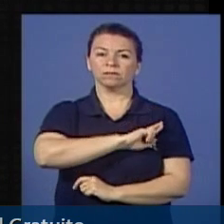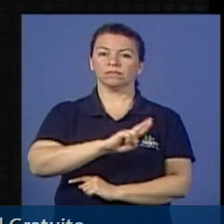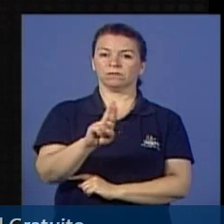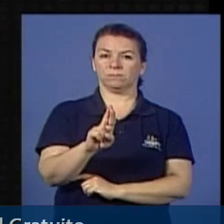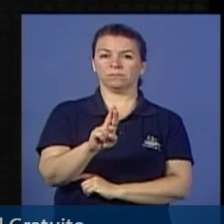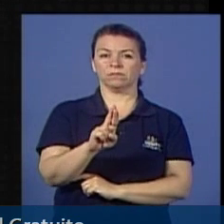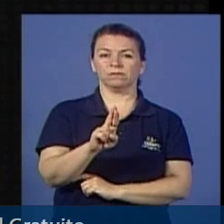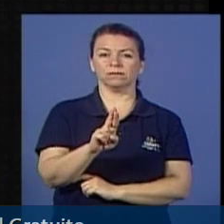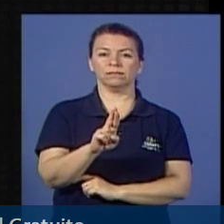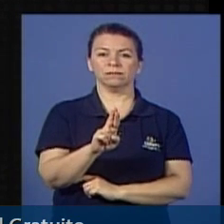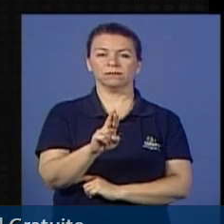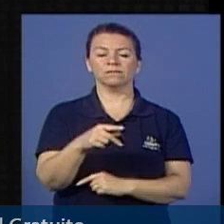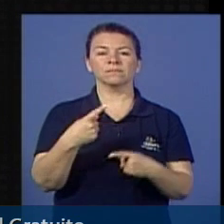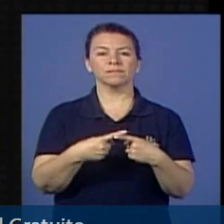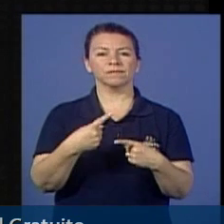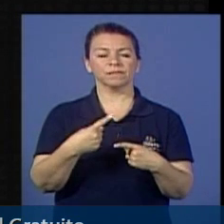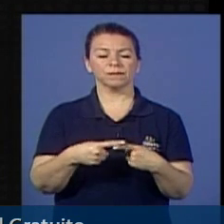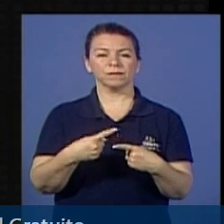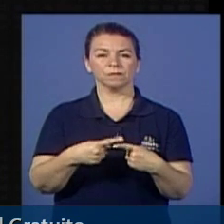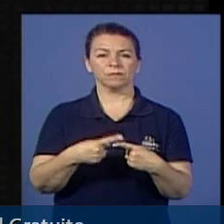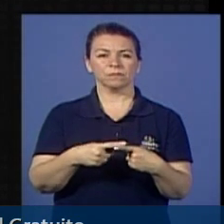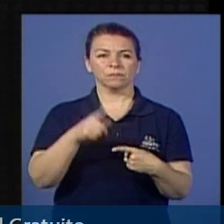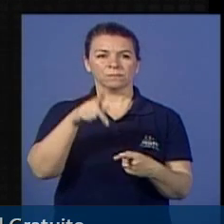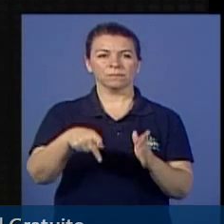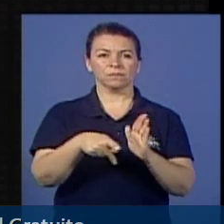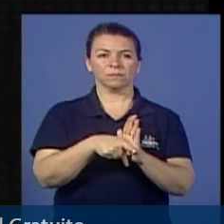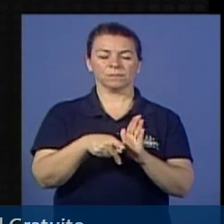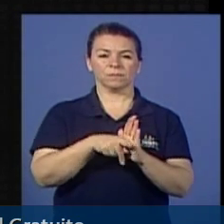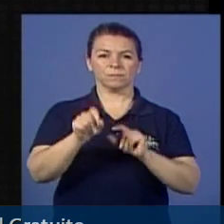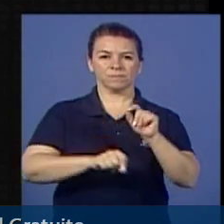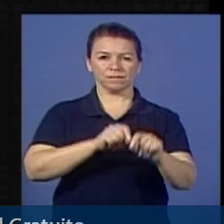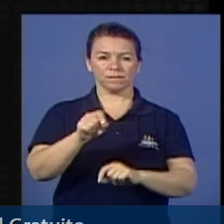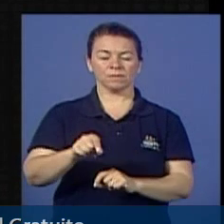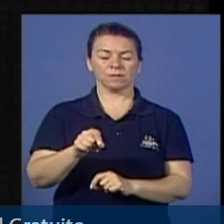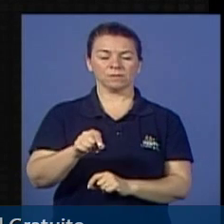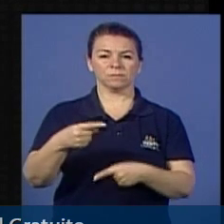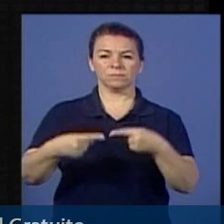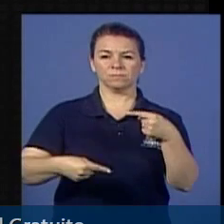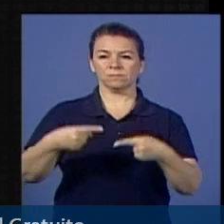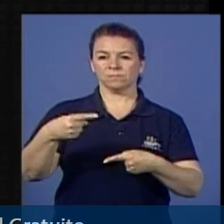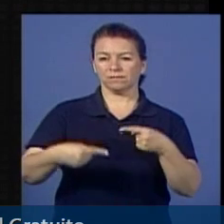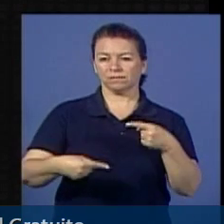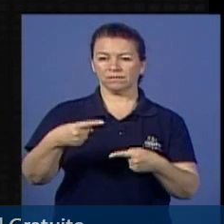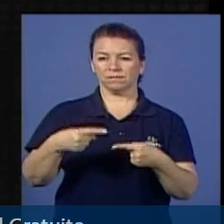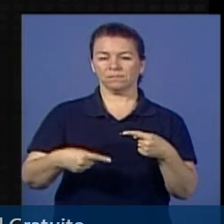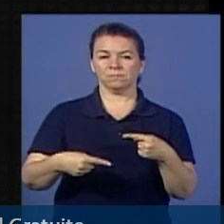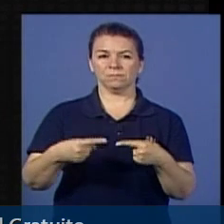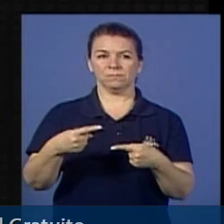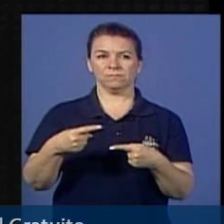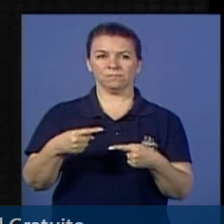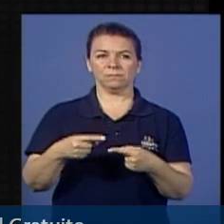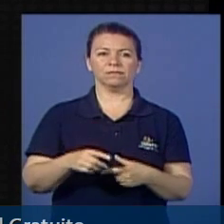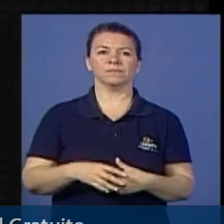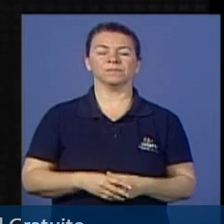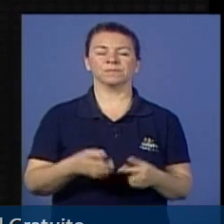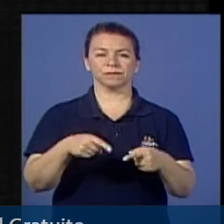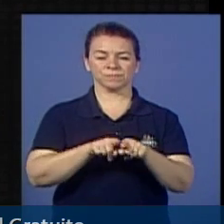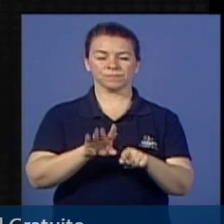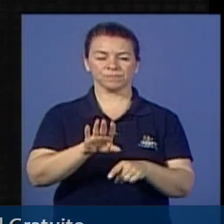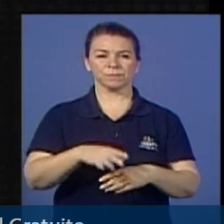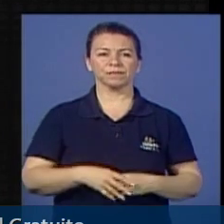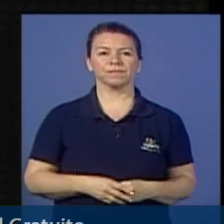colocando, olha a razão que nós poderíamos considerar de política. Dá uma olhada. Refazer a unidade... Opa! Volta pra mim.